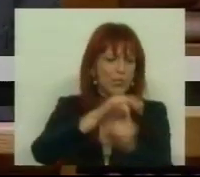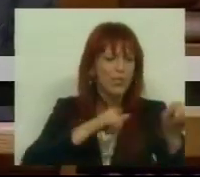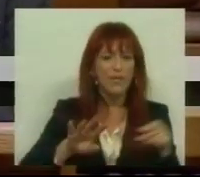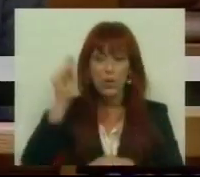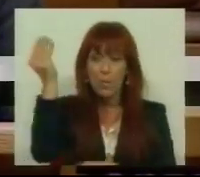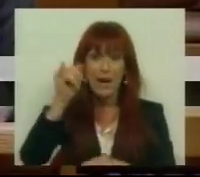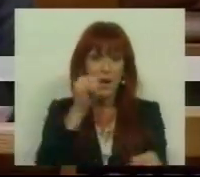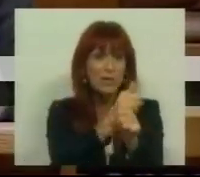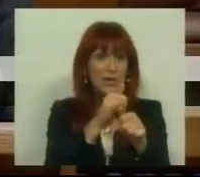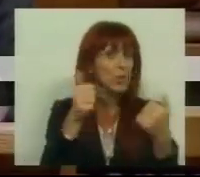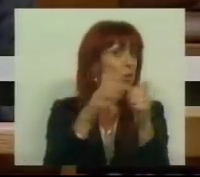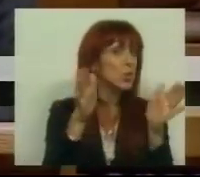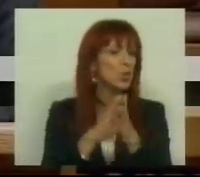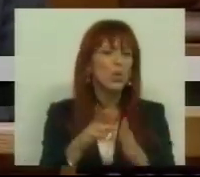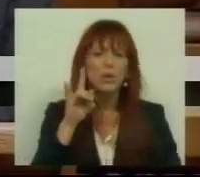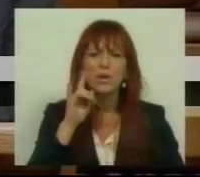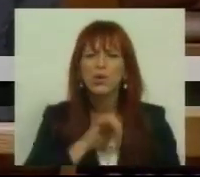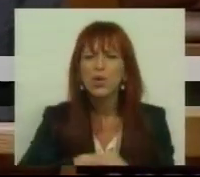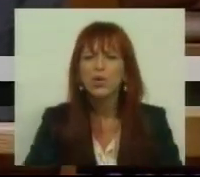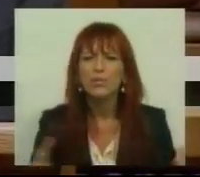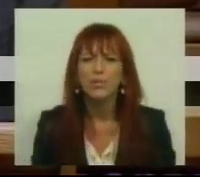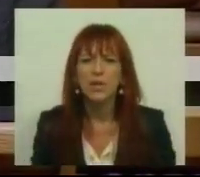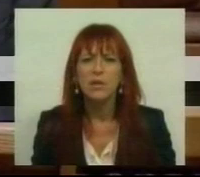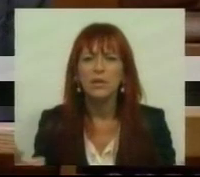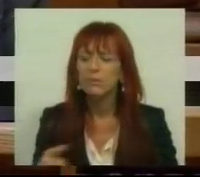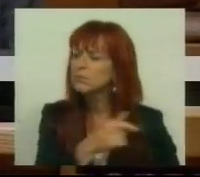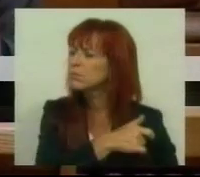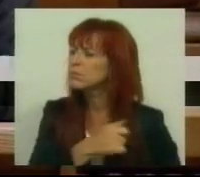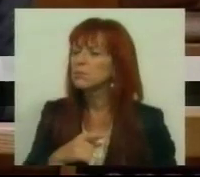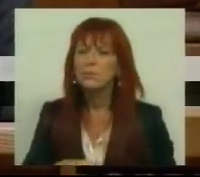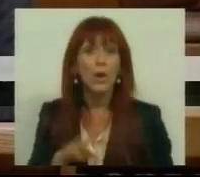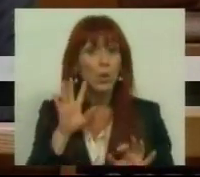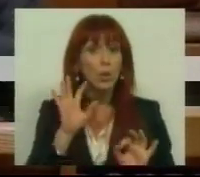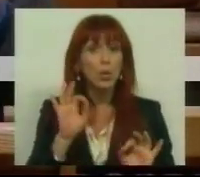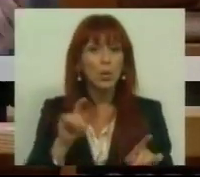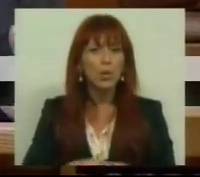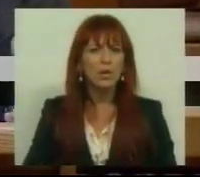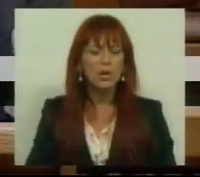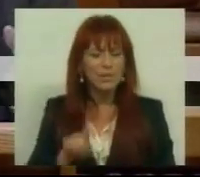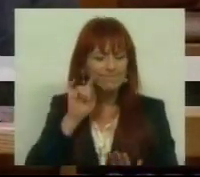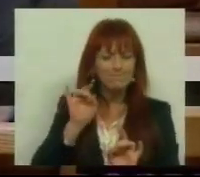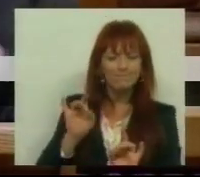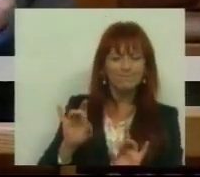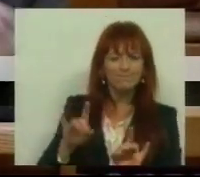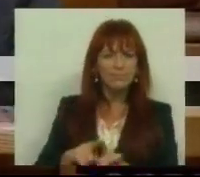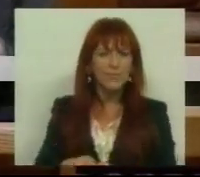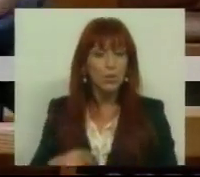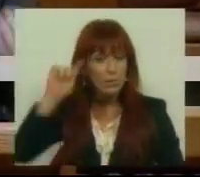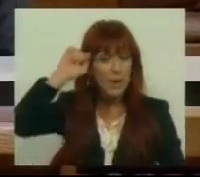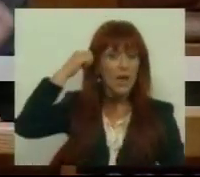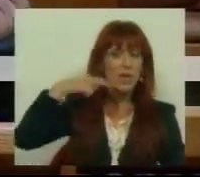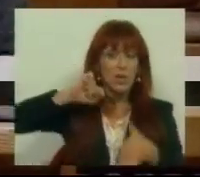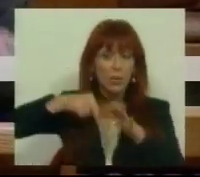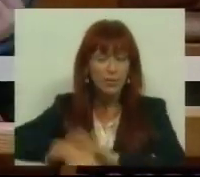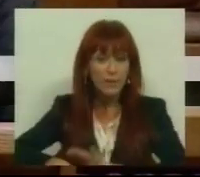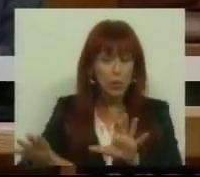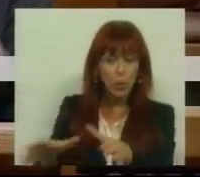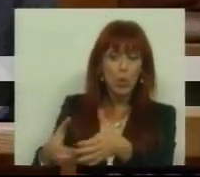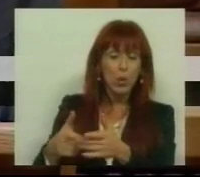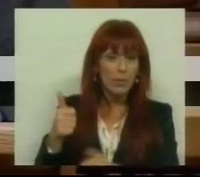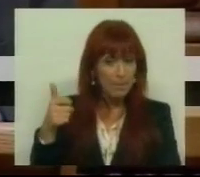Insular, tudo, senhoras e senhores deputados, em nome da prudência e da prevenção de uma crise profunda no